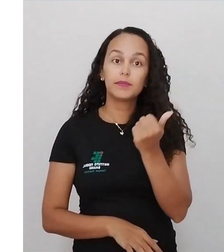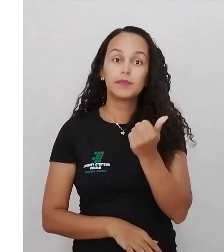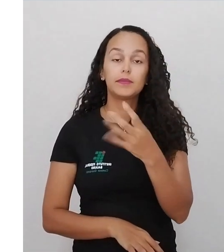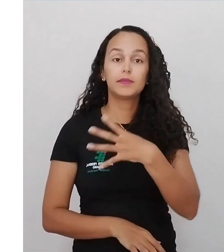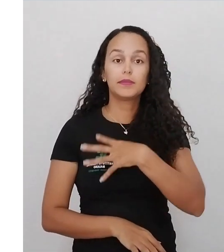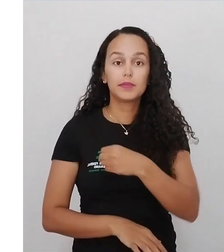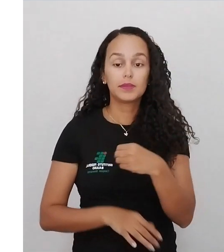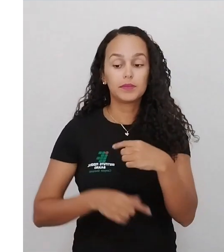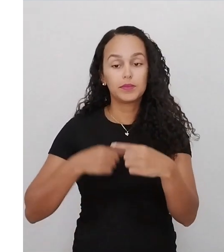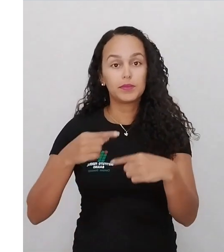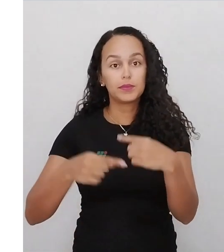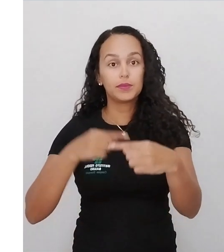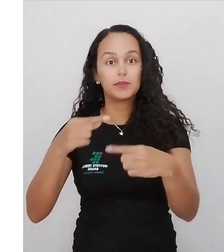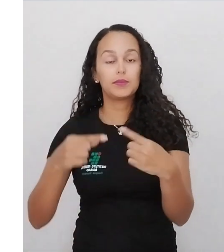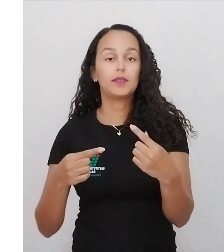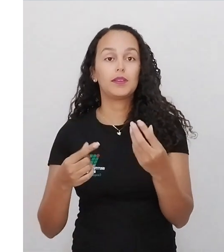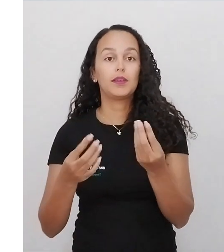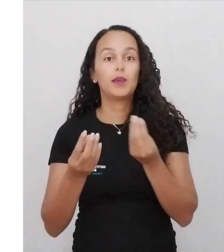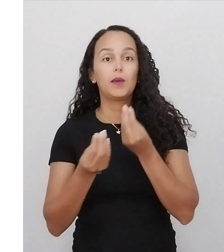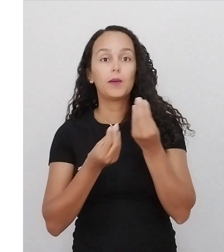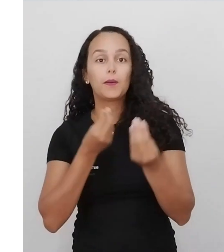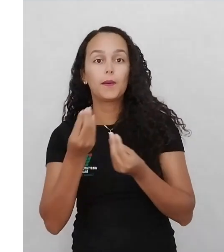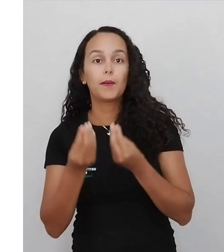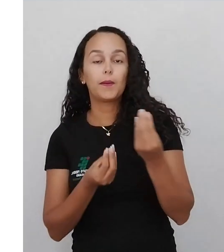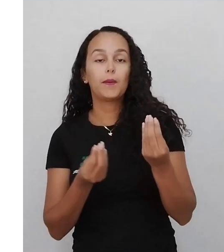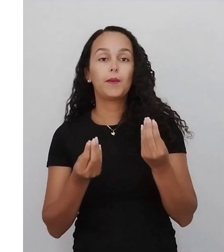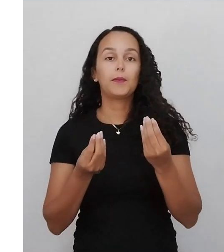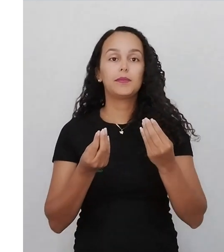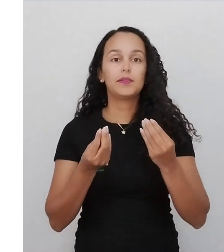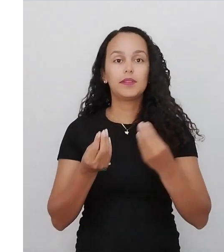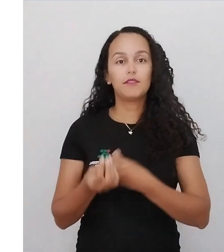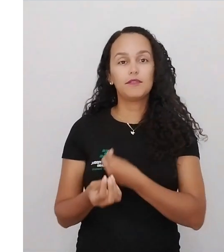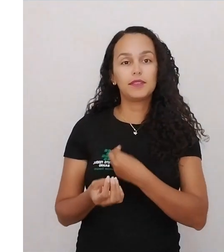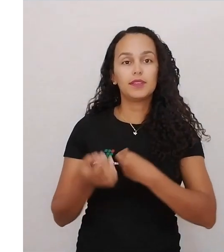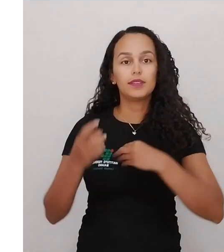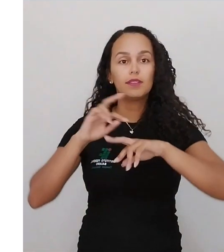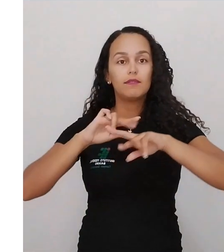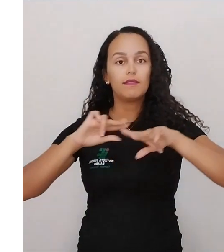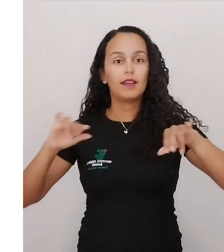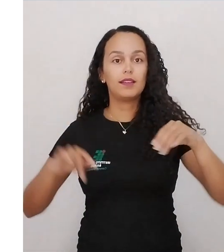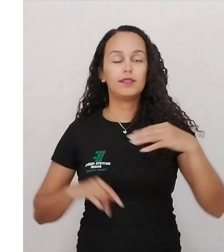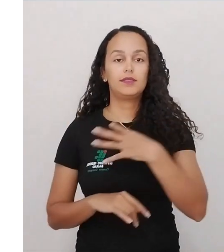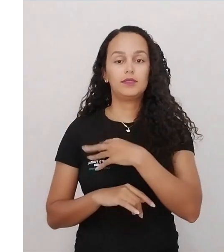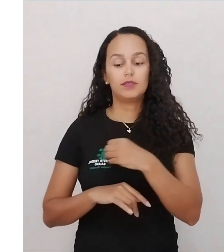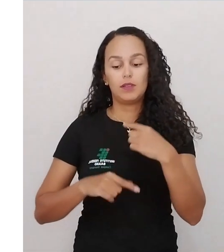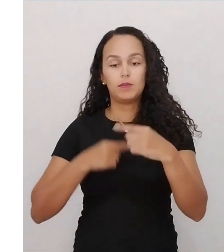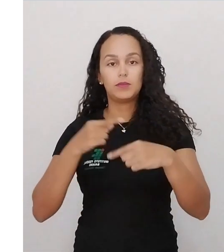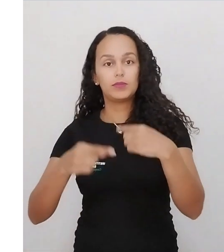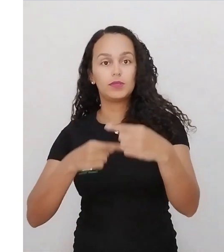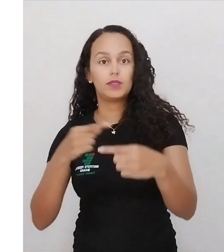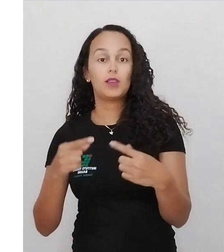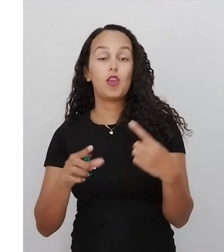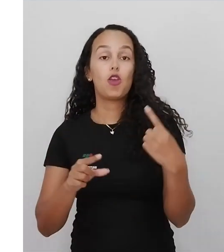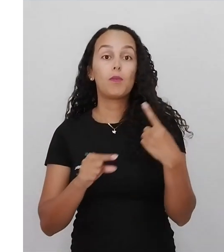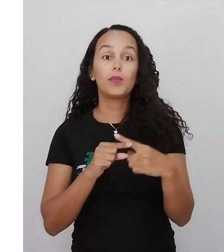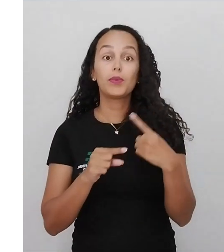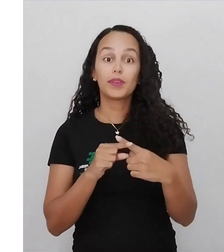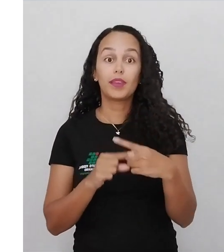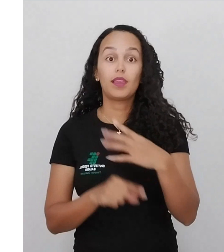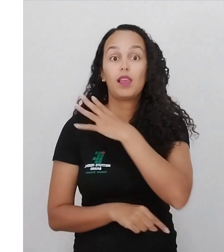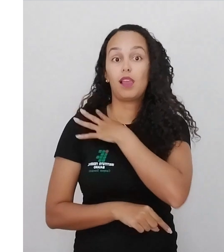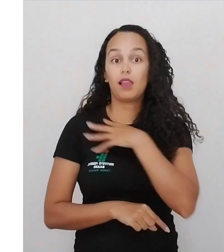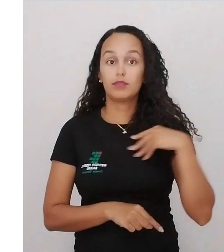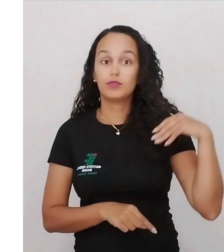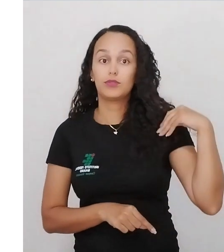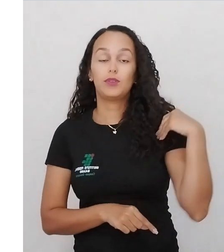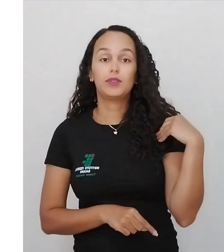reprodução, né? Ele sabia como é que os organismos se reproduziam, até porque ele fazia, né, estudos da anatomia. Ele